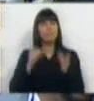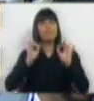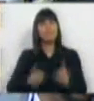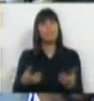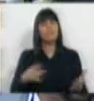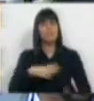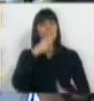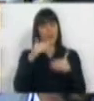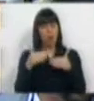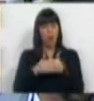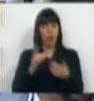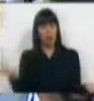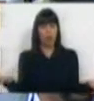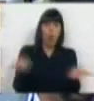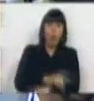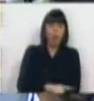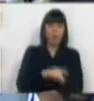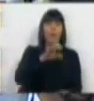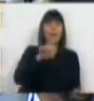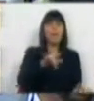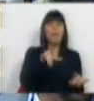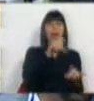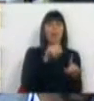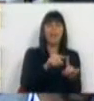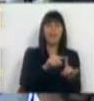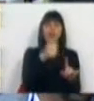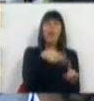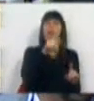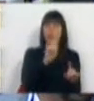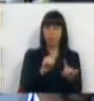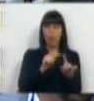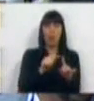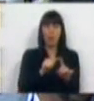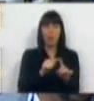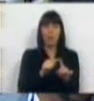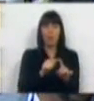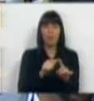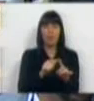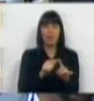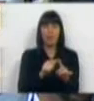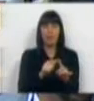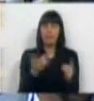por referir pela ordem inversa, o deputado Paulino Nascente, do Bloco de Esquerda,